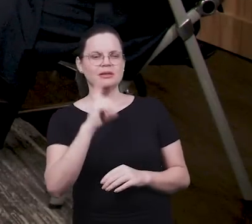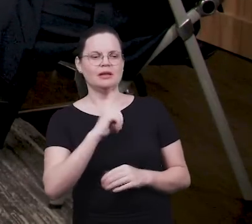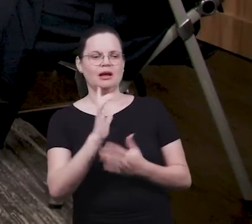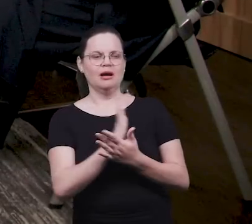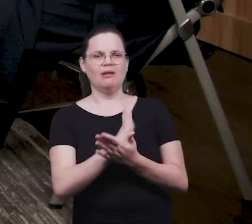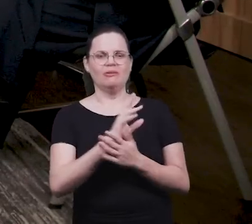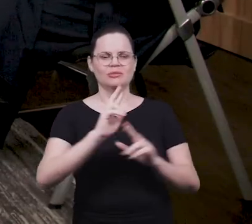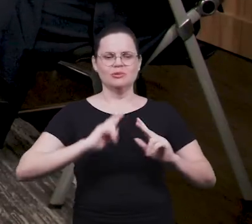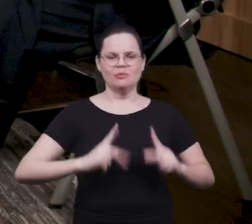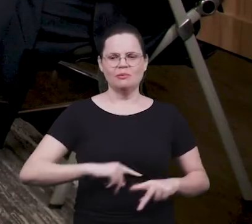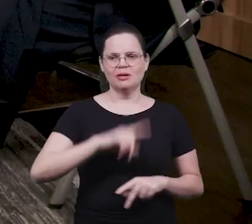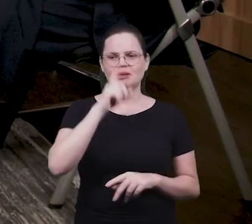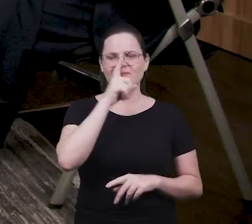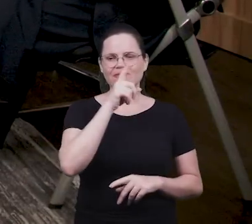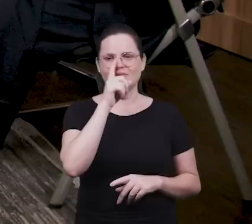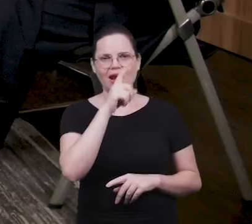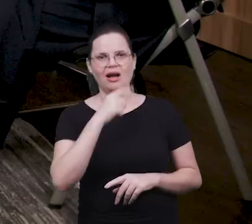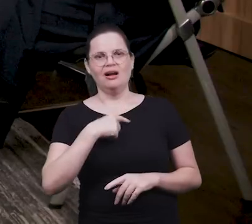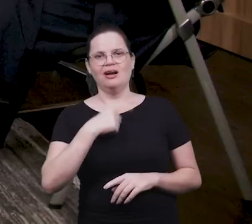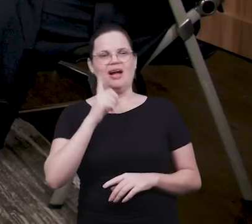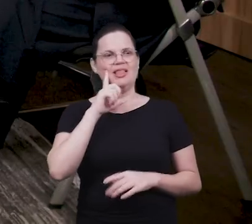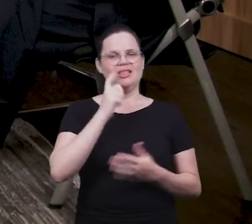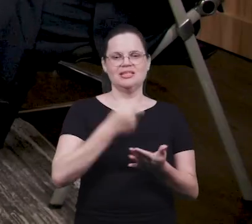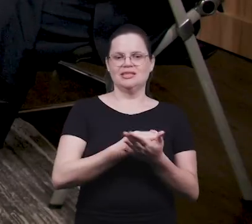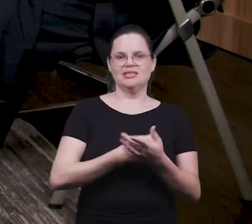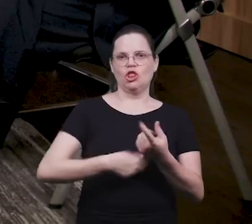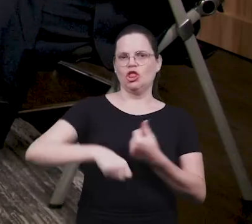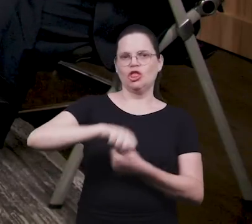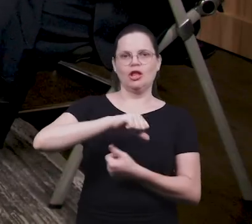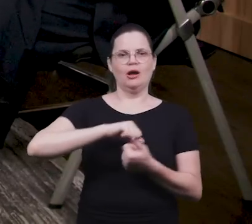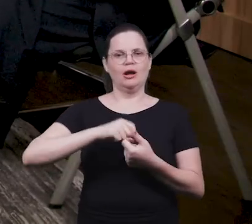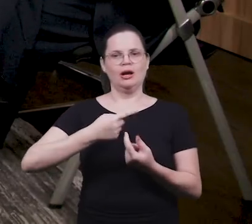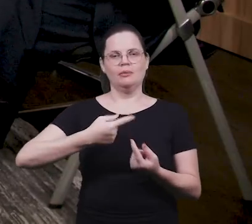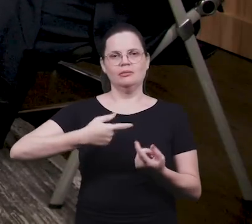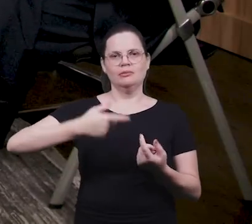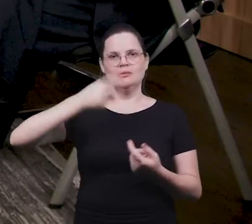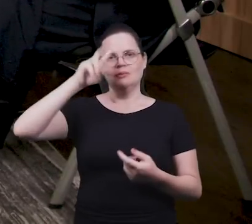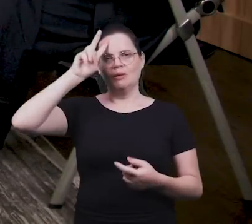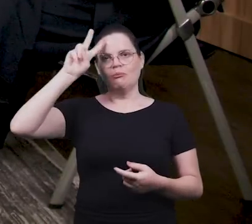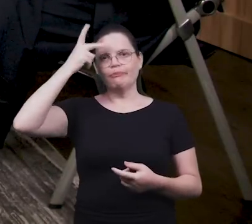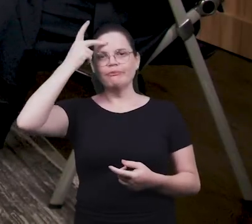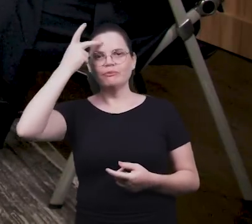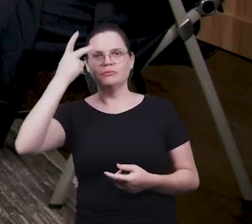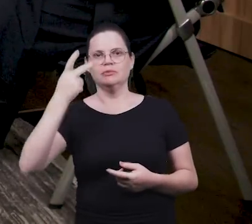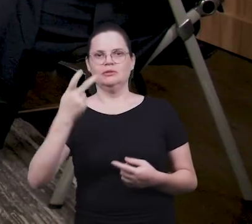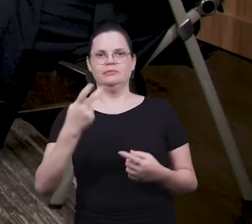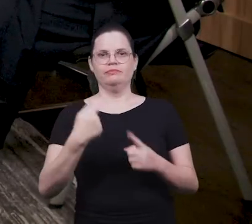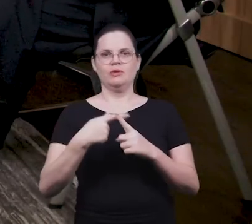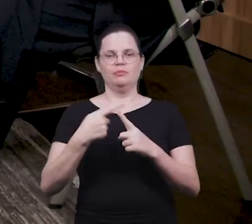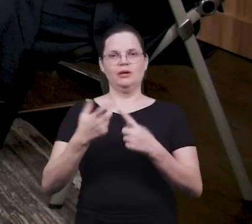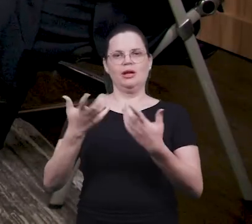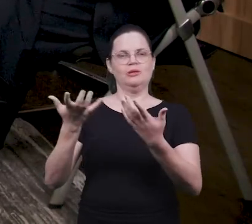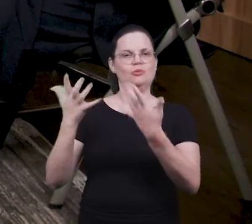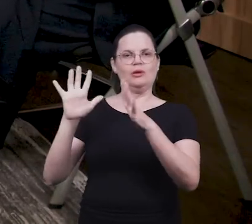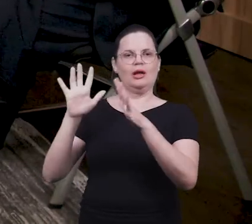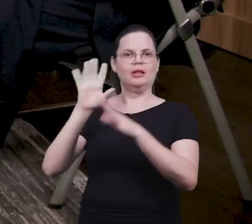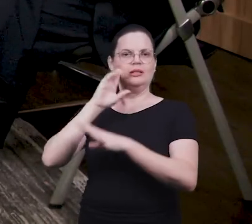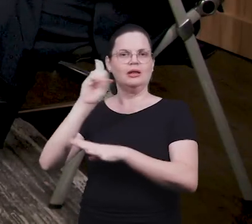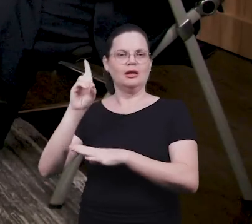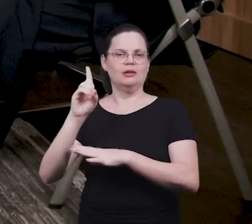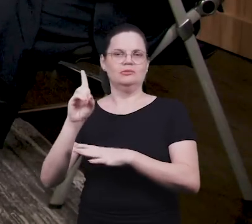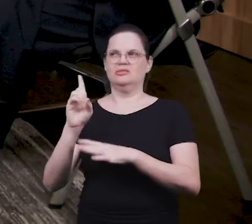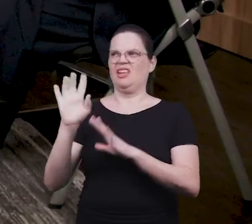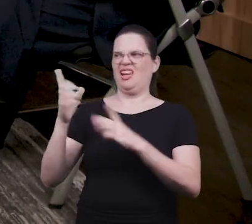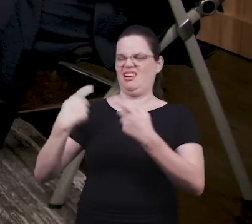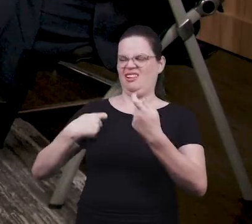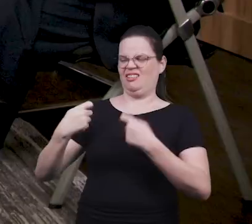é a razão dele. Ele deixa de ser guiado e ele quer guiar a Deus. Então, ele cria a filosofia, não